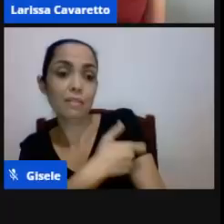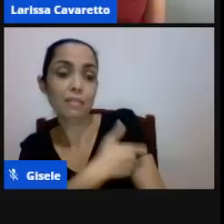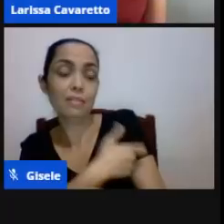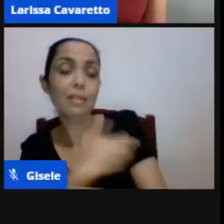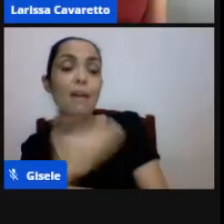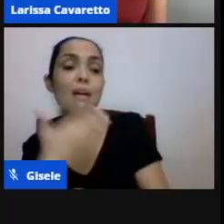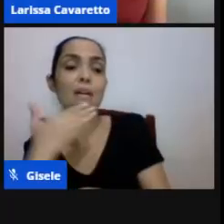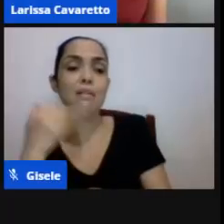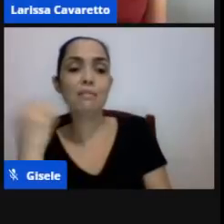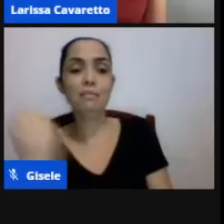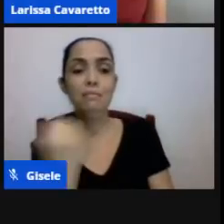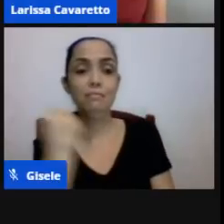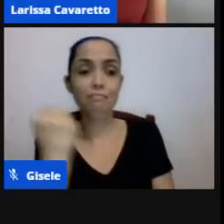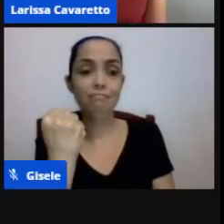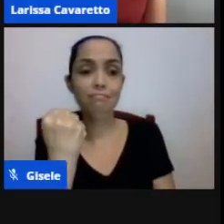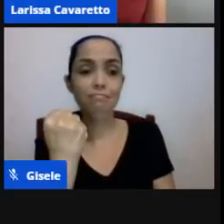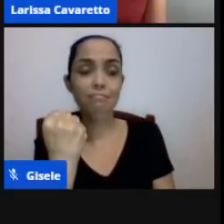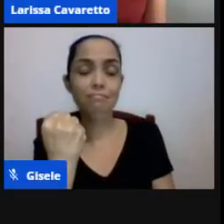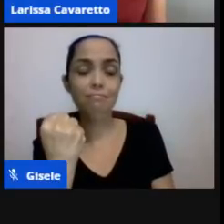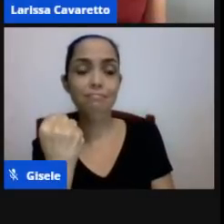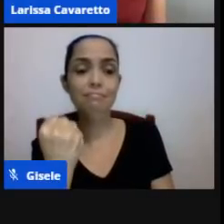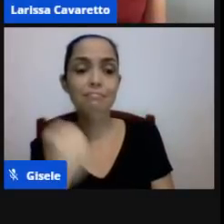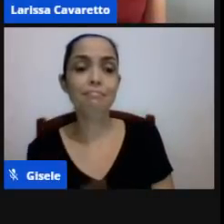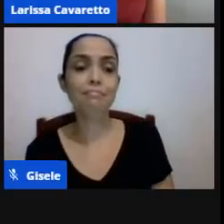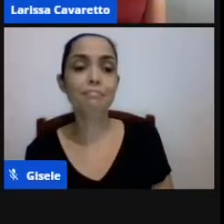de rebanho.